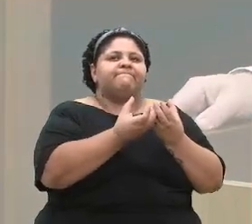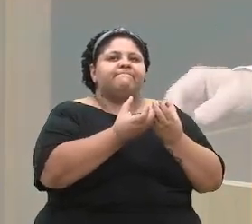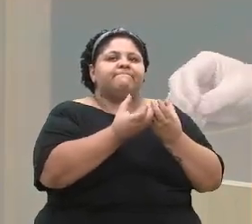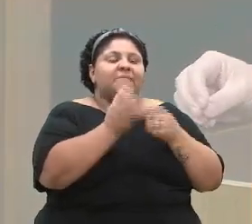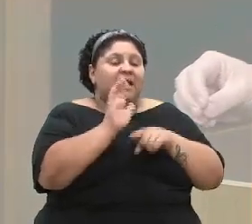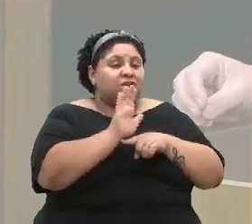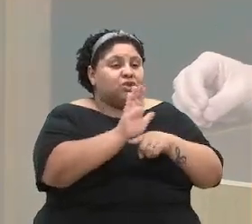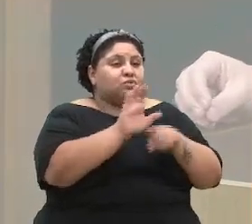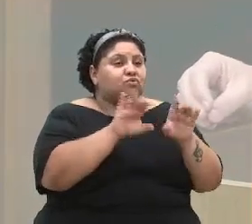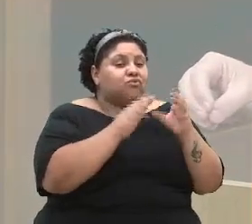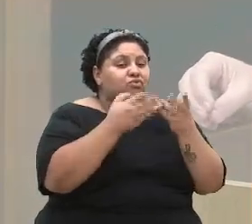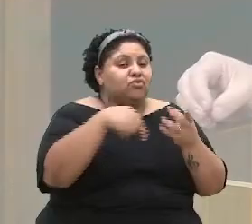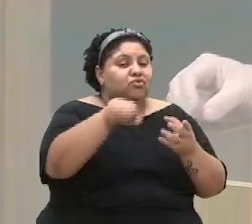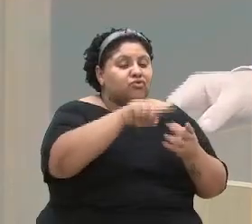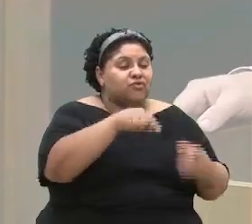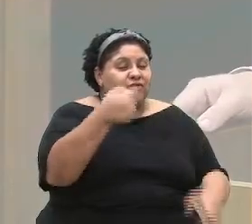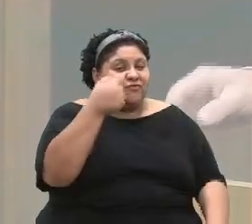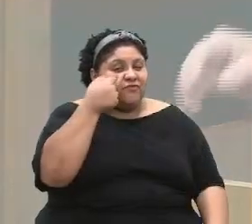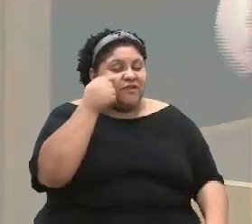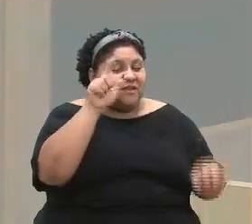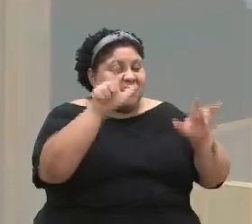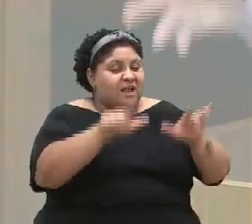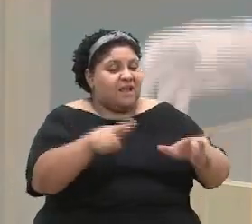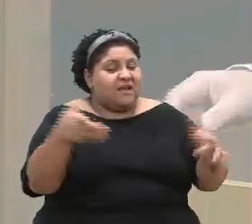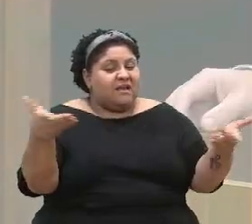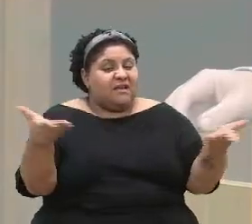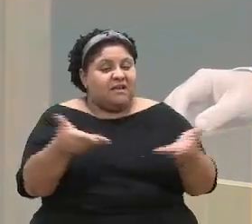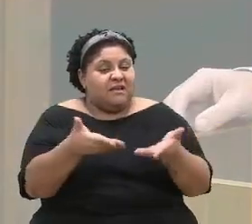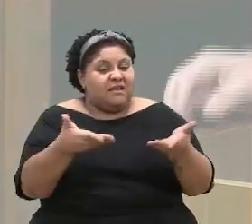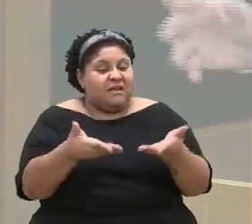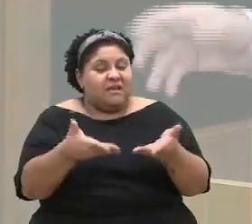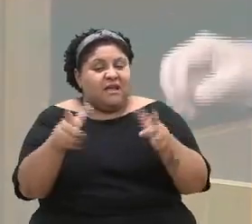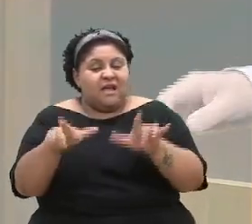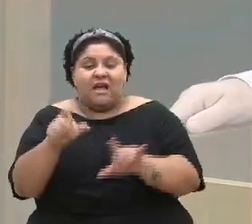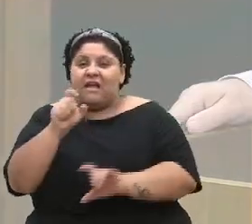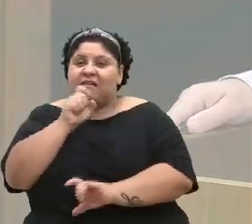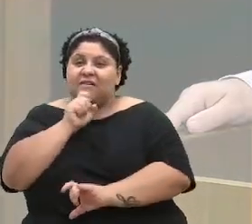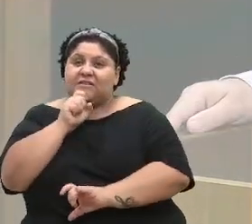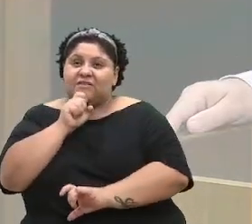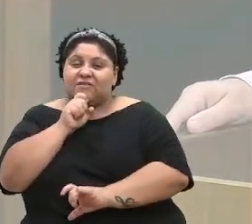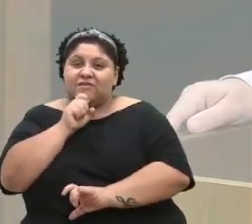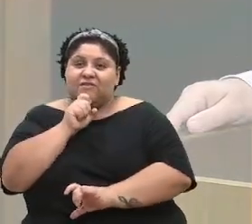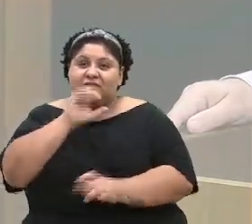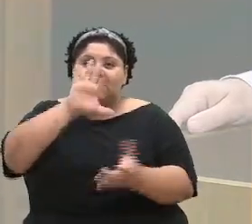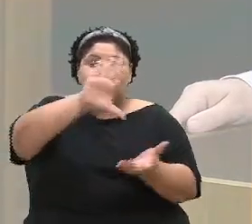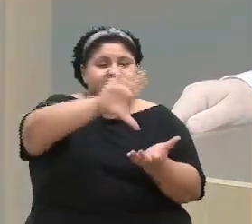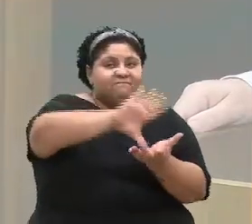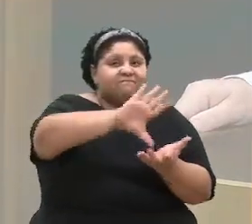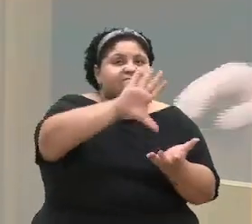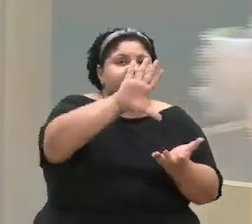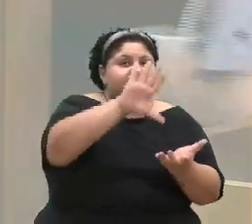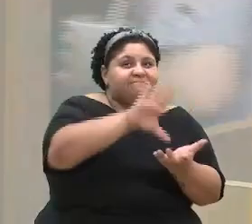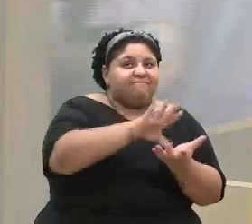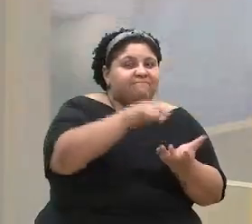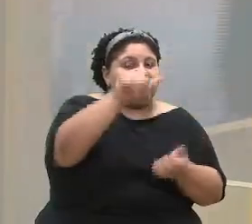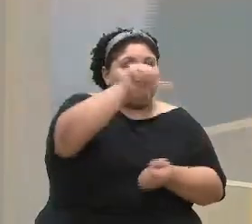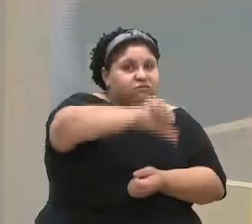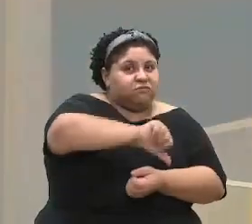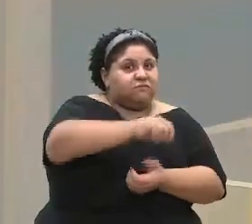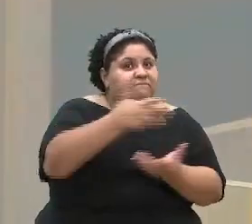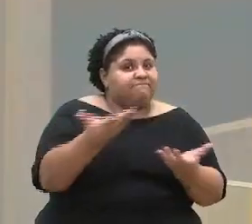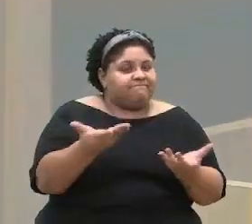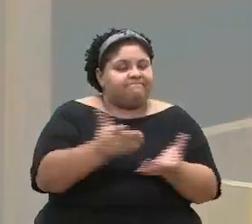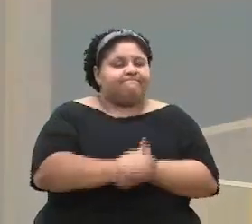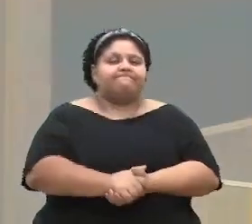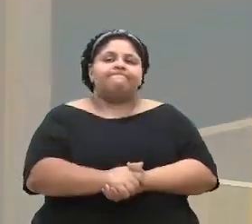comunidades, nós vamos ver áreas que hoje são áreas verdes ou até mesmo praças, às vezes, eventualmente degradadas.